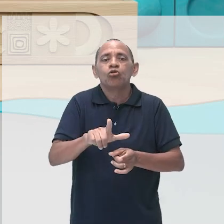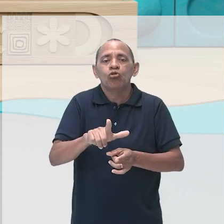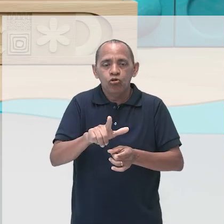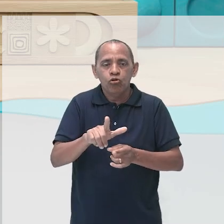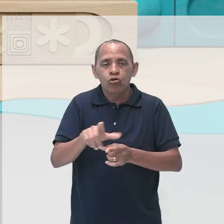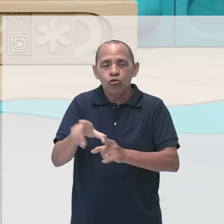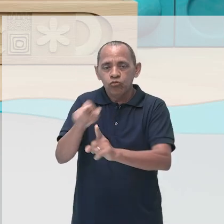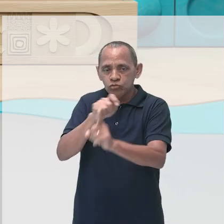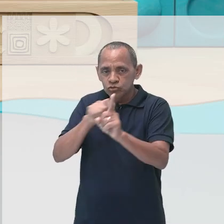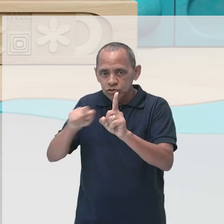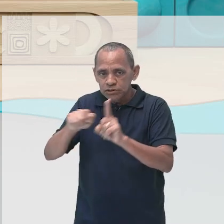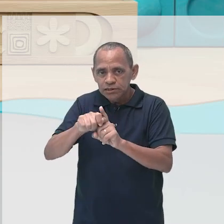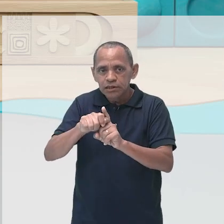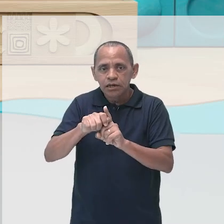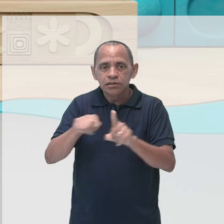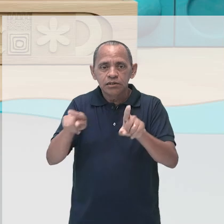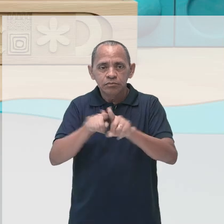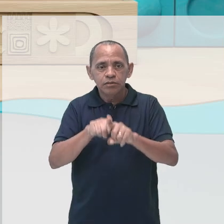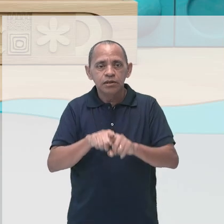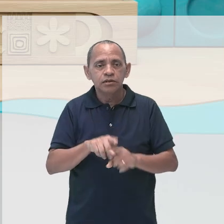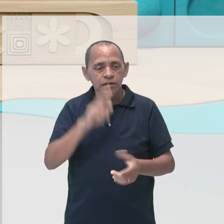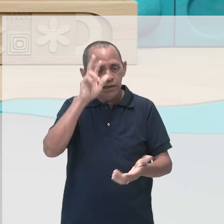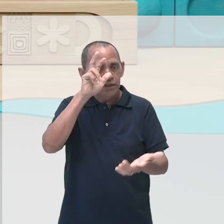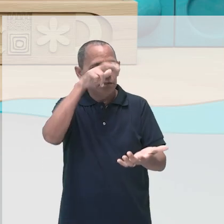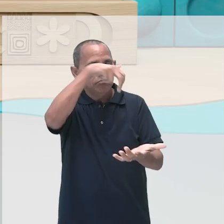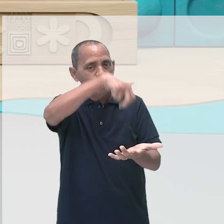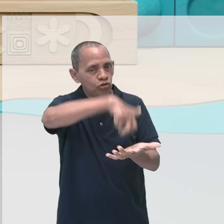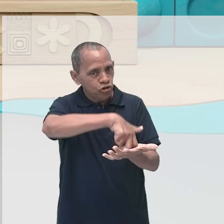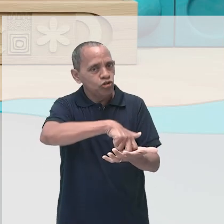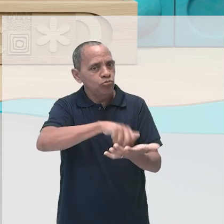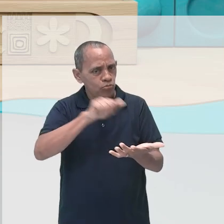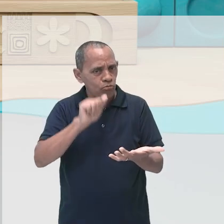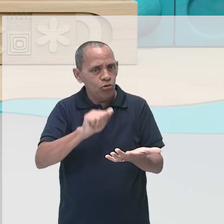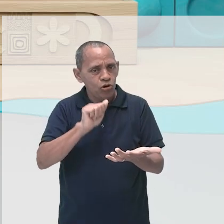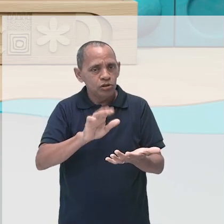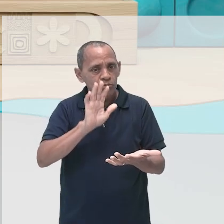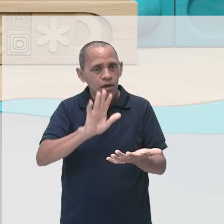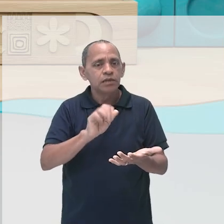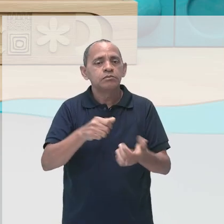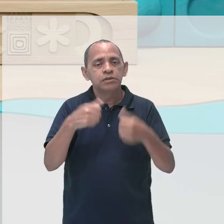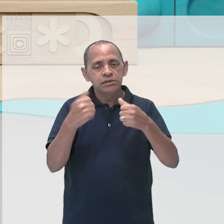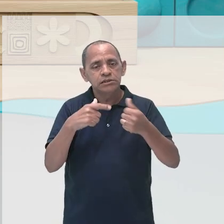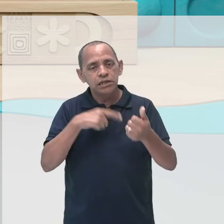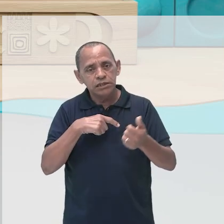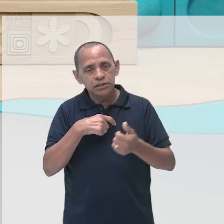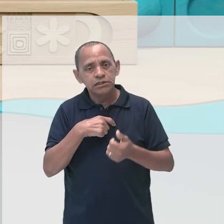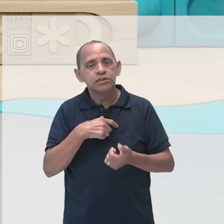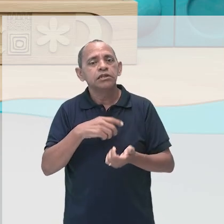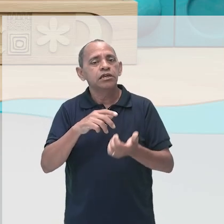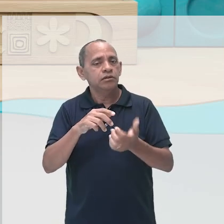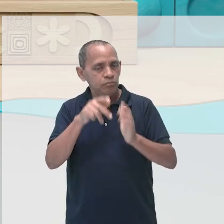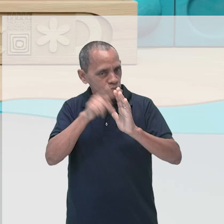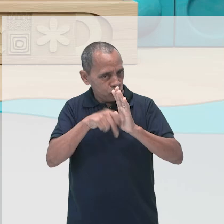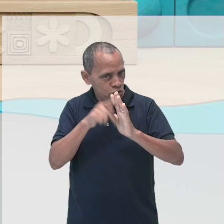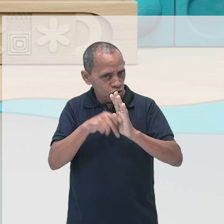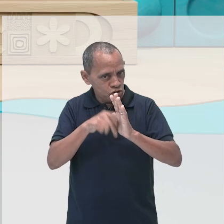mas acredita que o jovem deve ser punido, porém essa punição ela deve vir por meio de